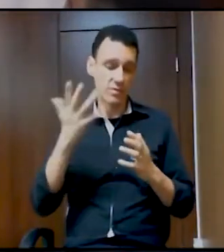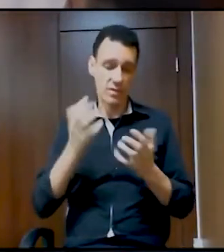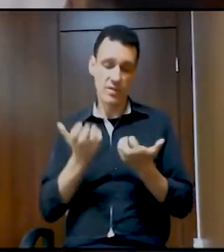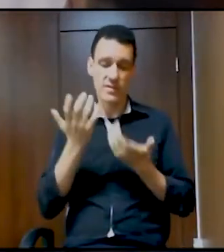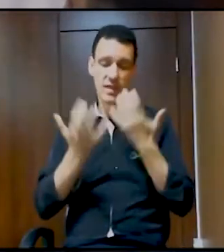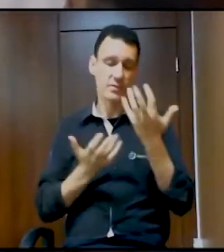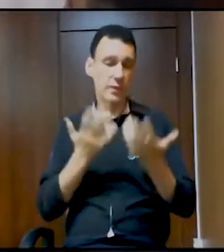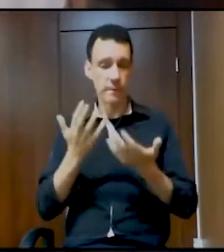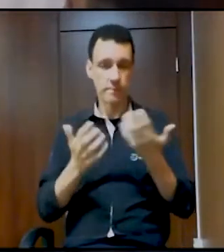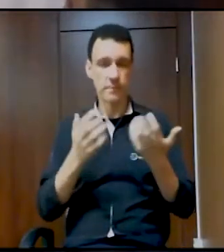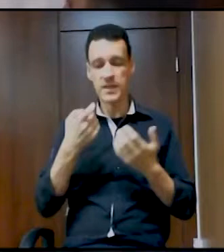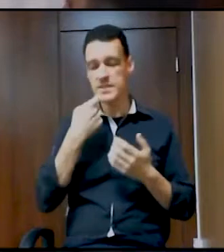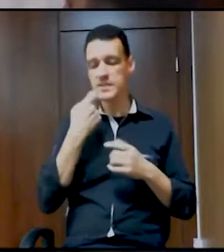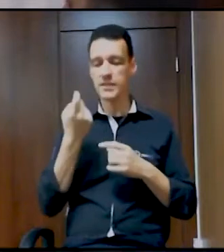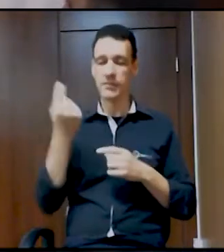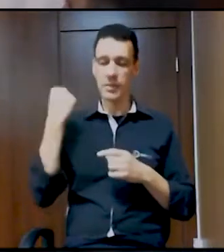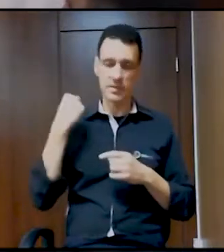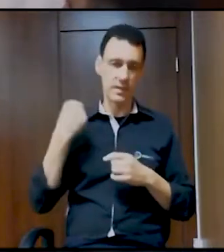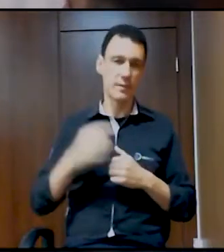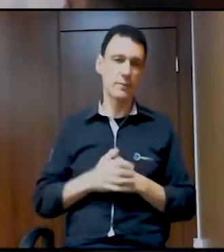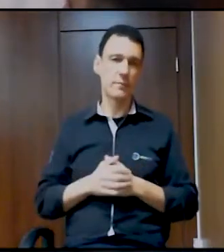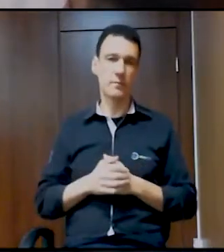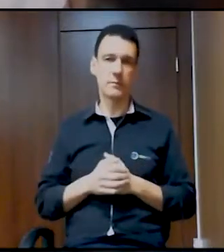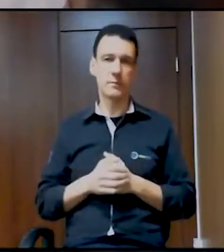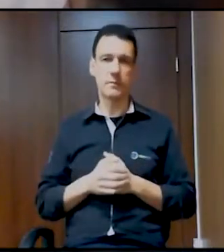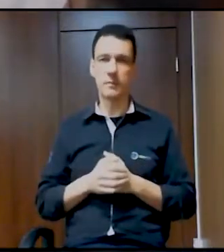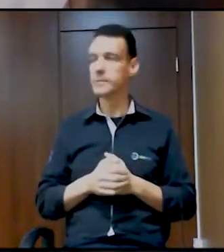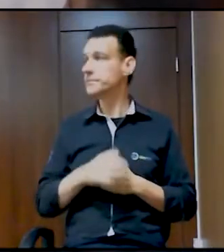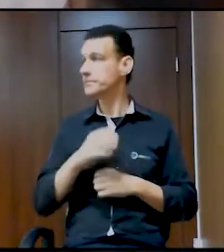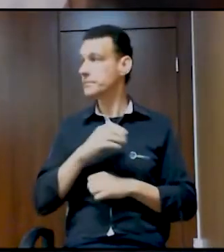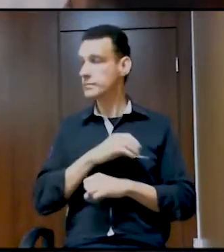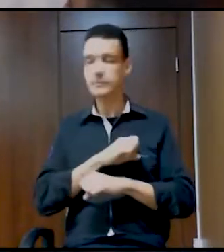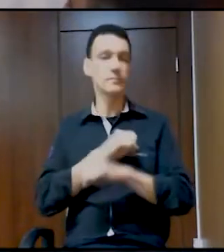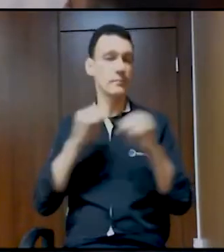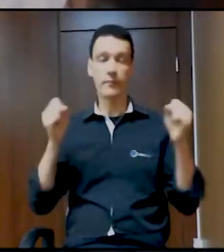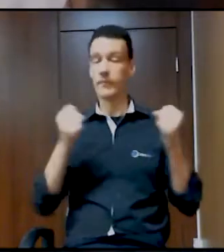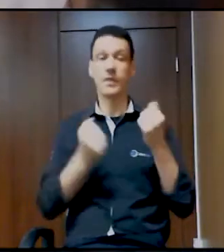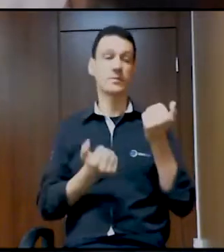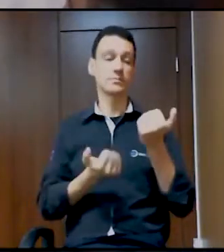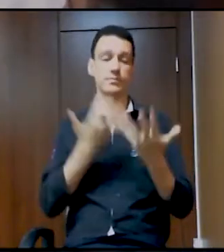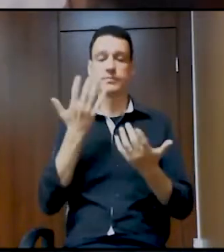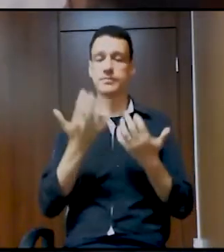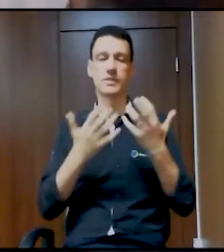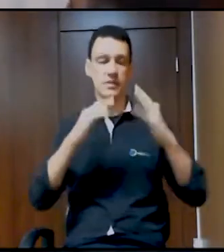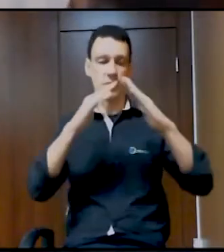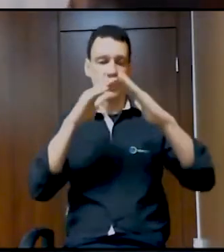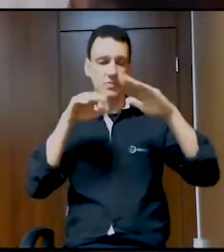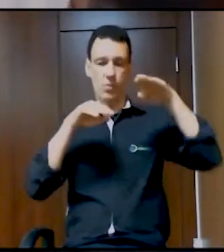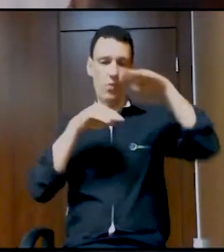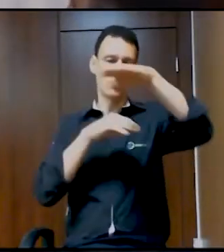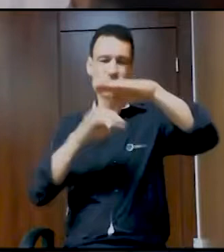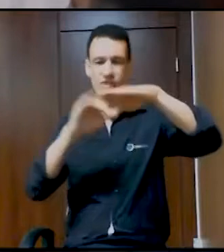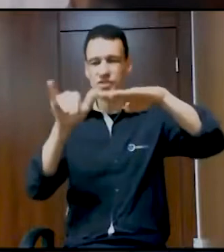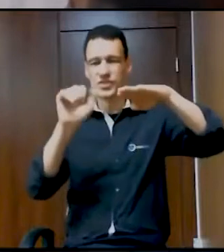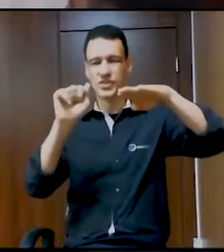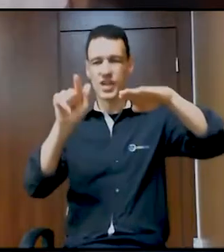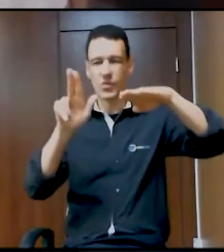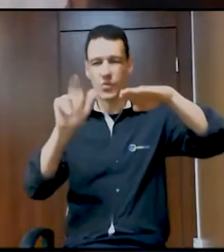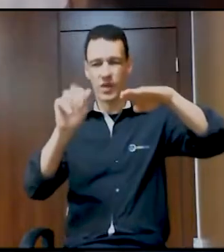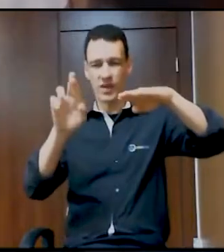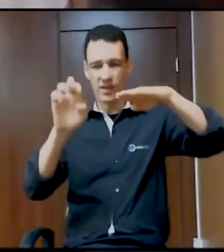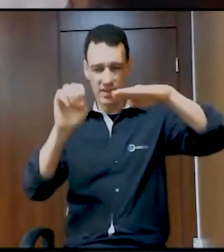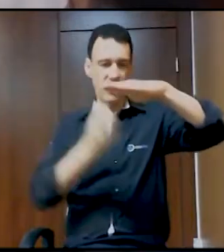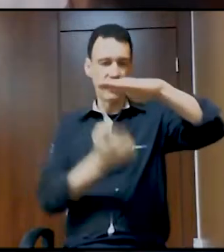último sexta-feira. Acordamos de manhã com um incêndio na ponte, debaixo da ponte do Jaguaré. Graças a Deus não